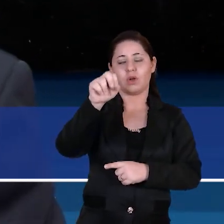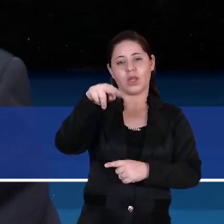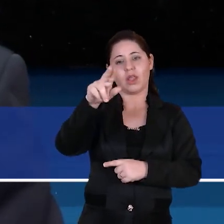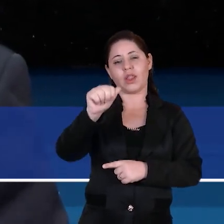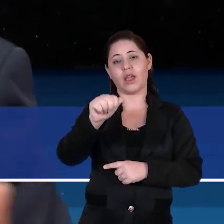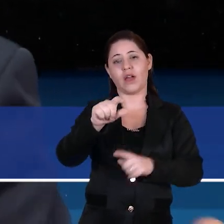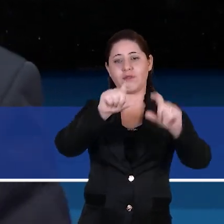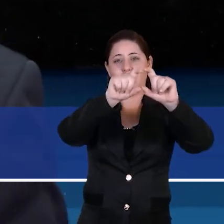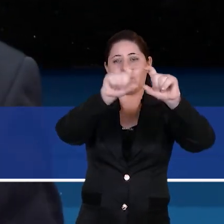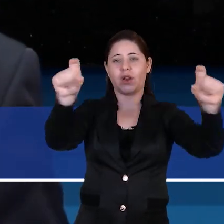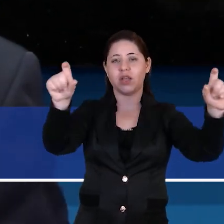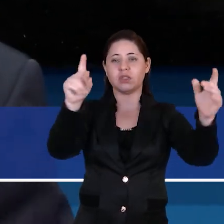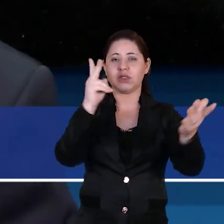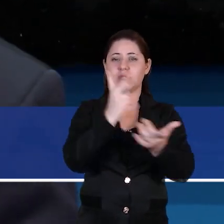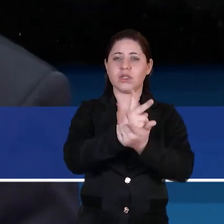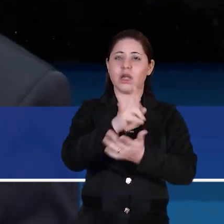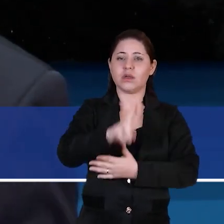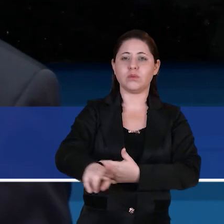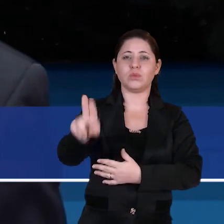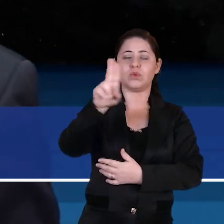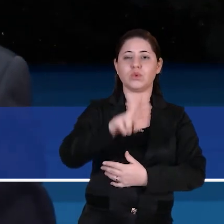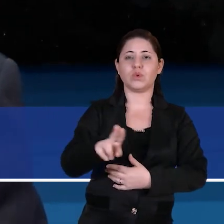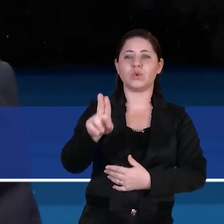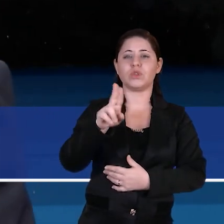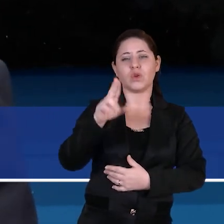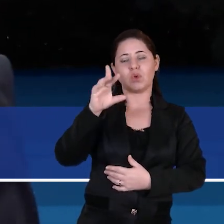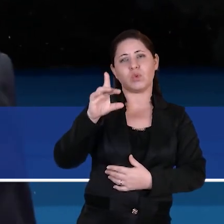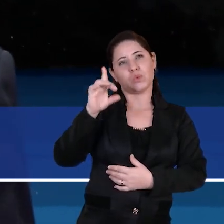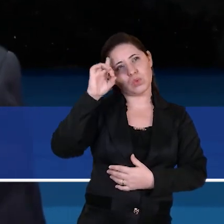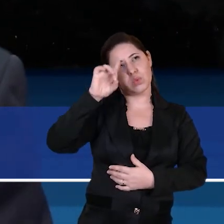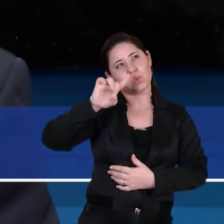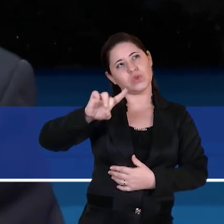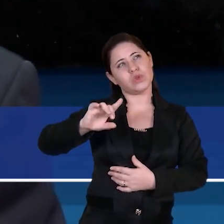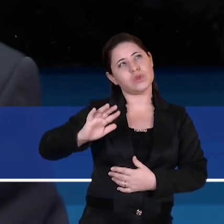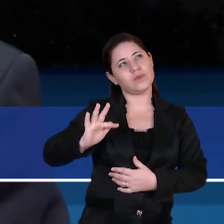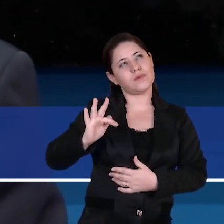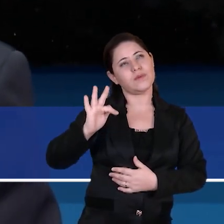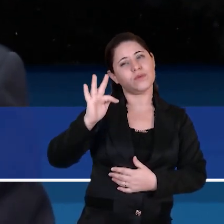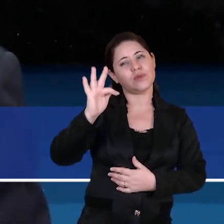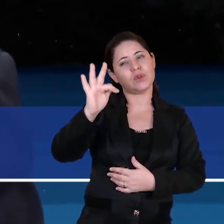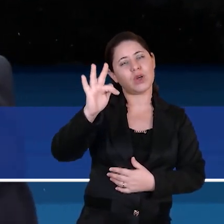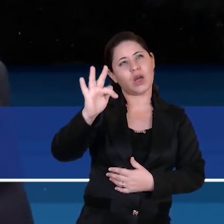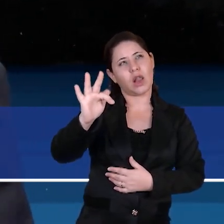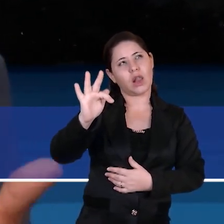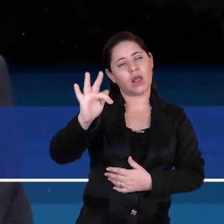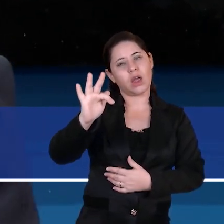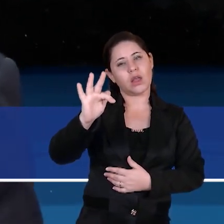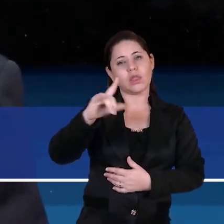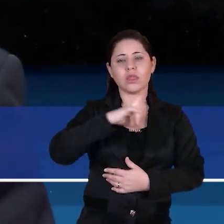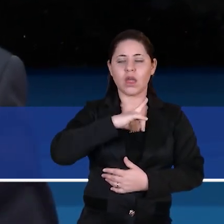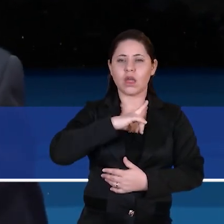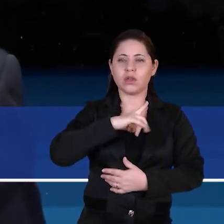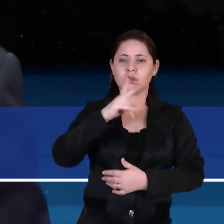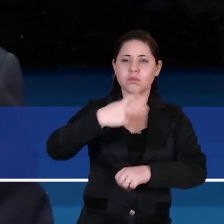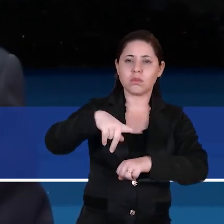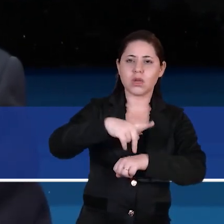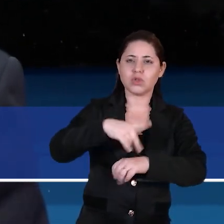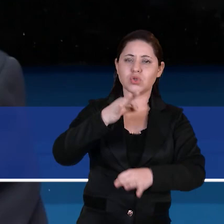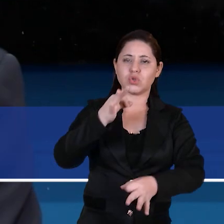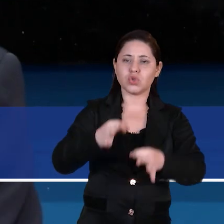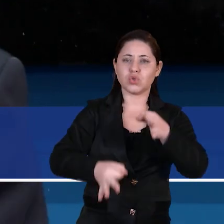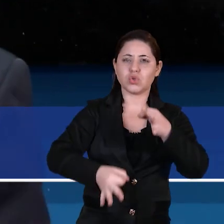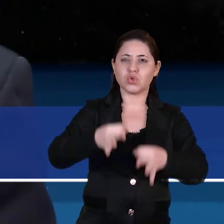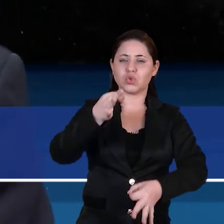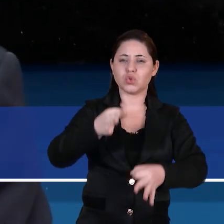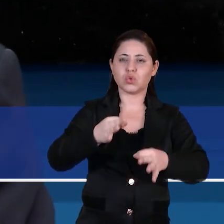Lorena, que a frase dela é uma frase que a gente sempre usa, né? Que é de um dia, e espero que esse dia não seja tão distante, que tenhamos realmente um país